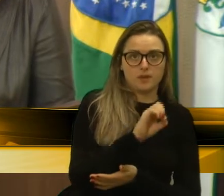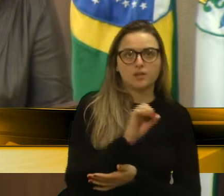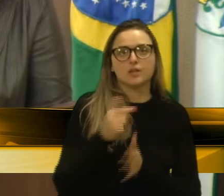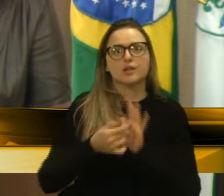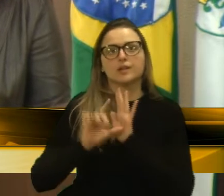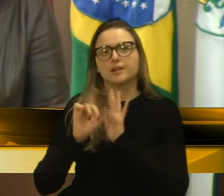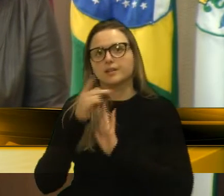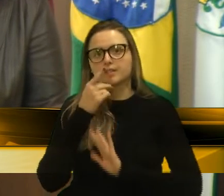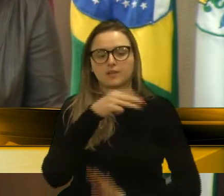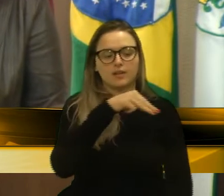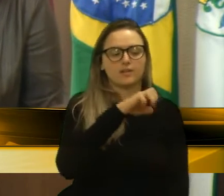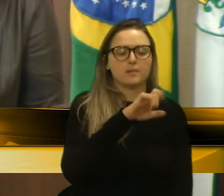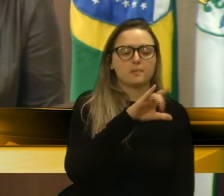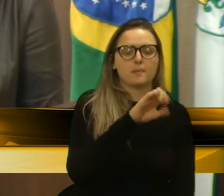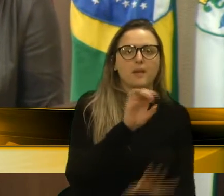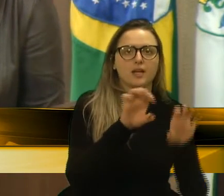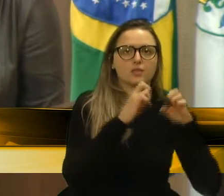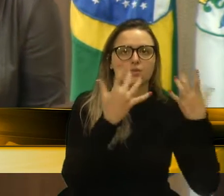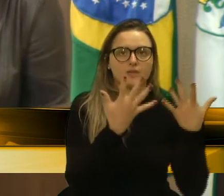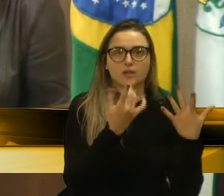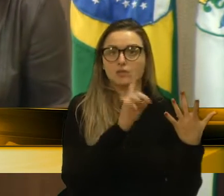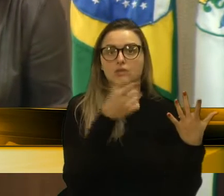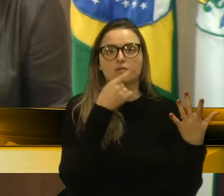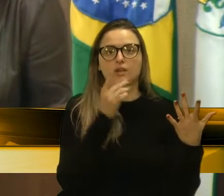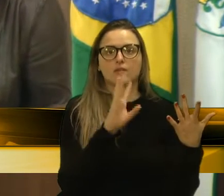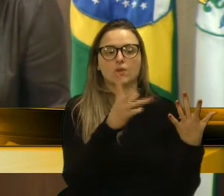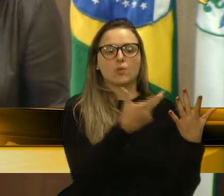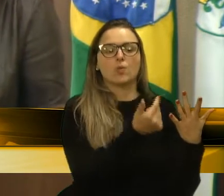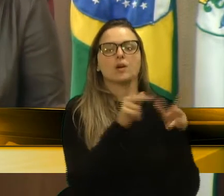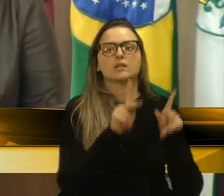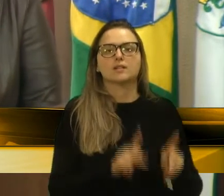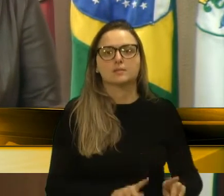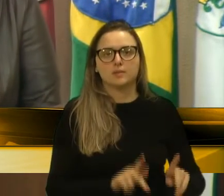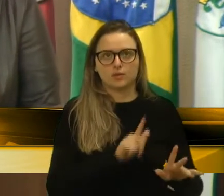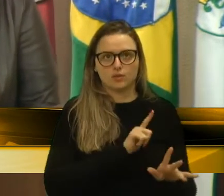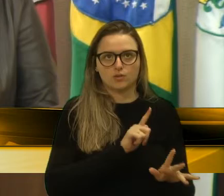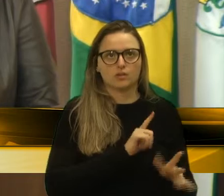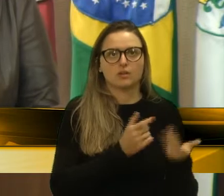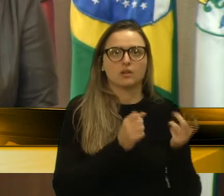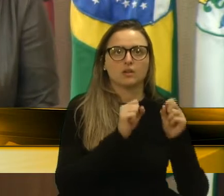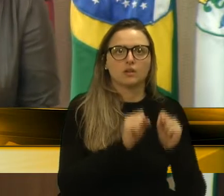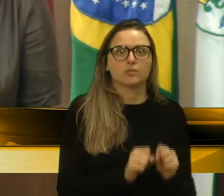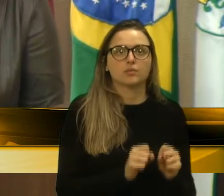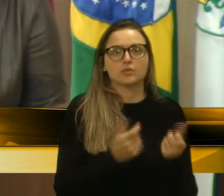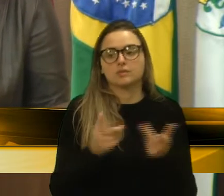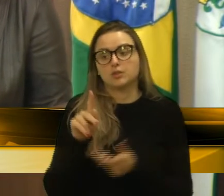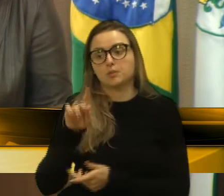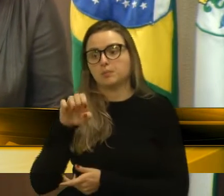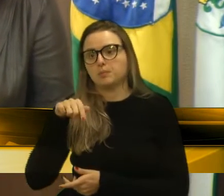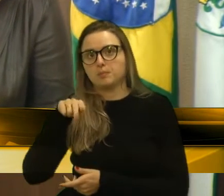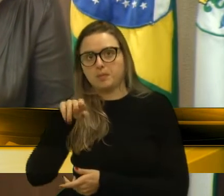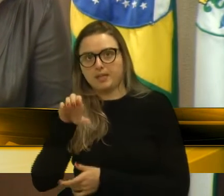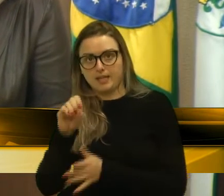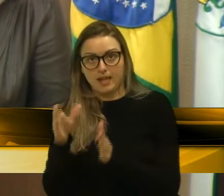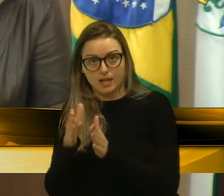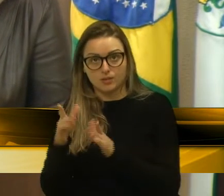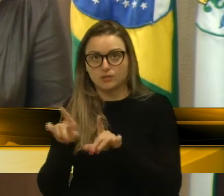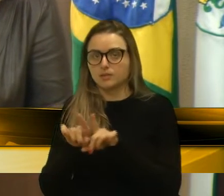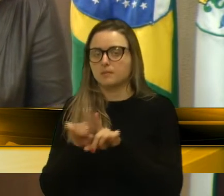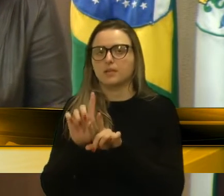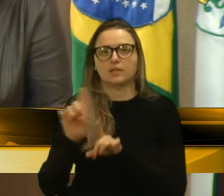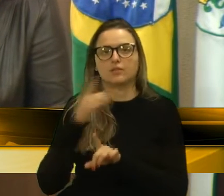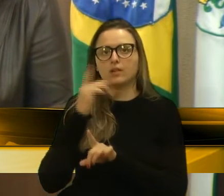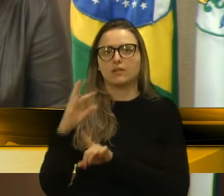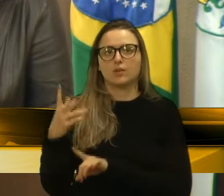um médio e não dizia quantas pessoas era esse médio, né? Então, poderia... E o pequeno também. Então, agora eles regulamentam